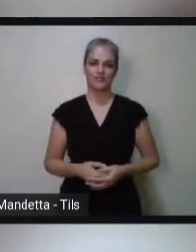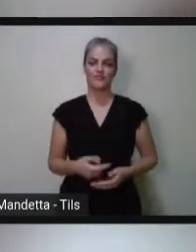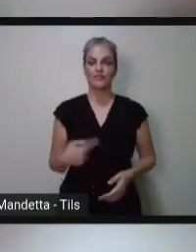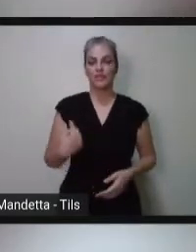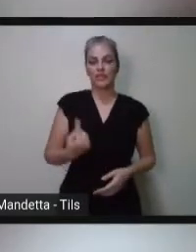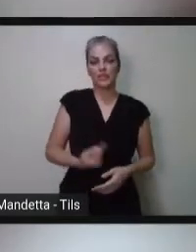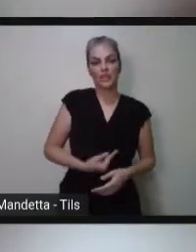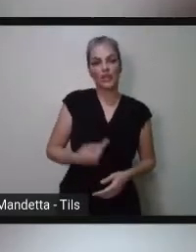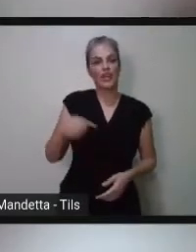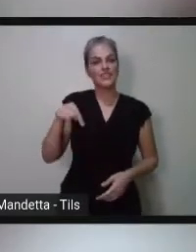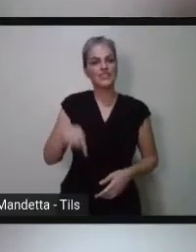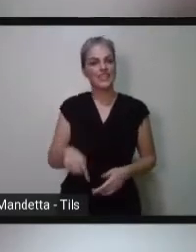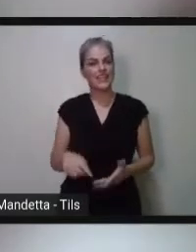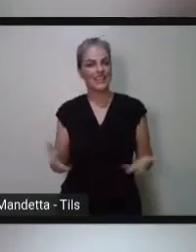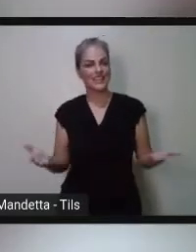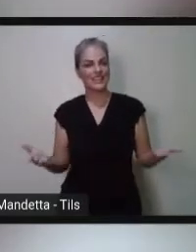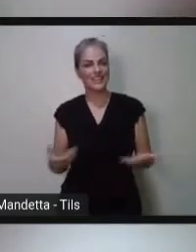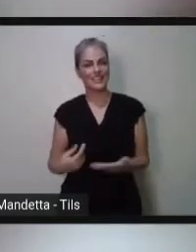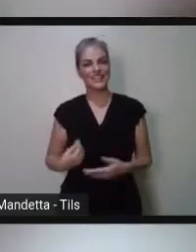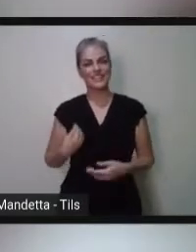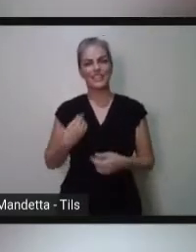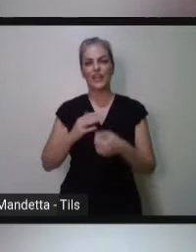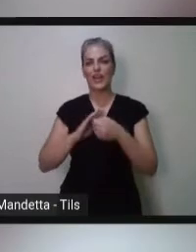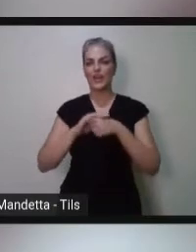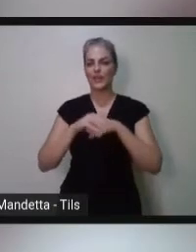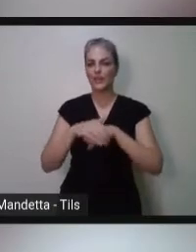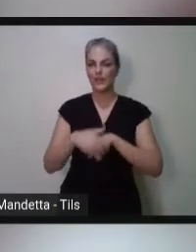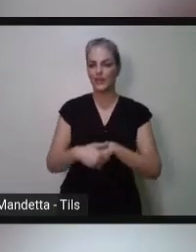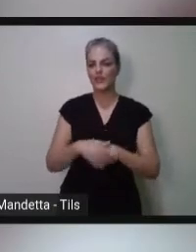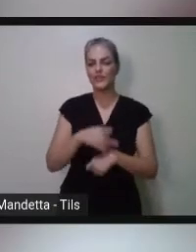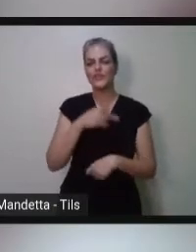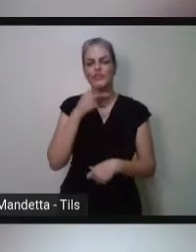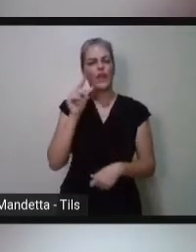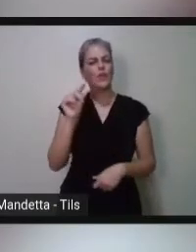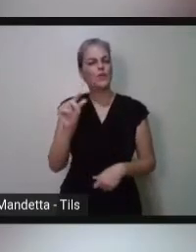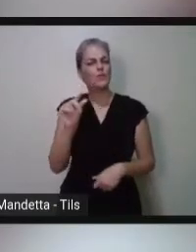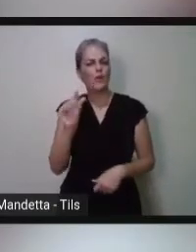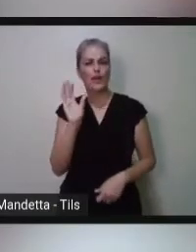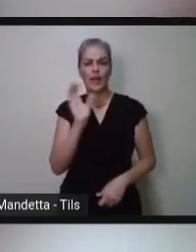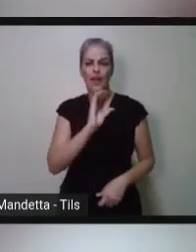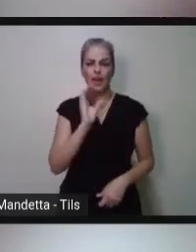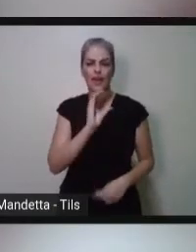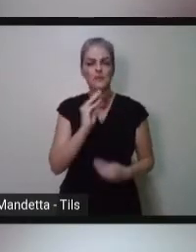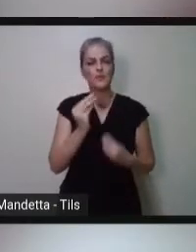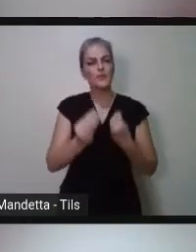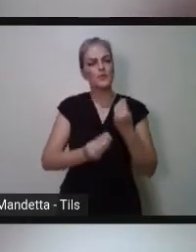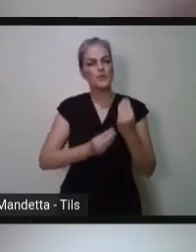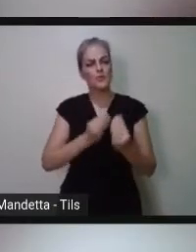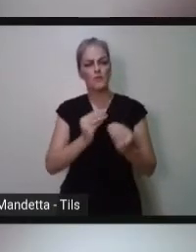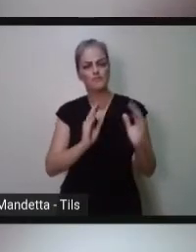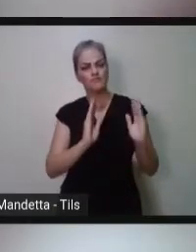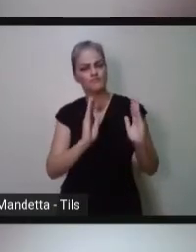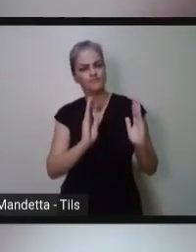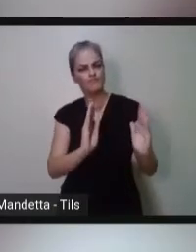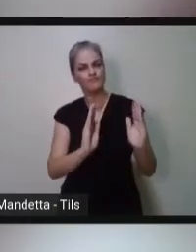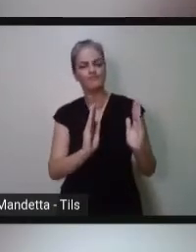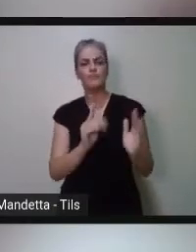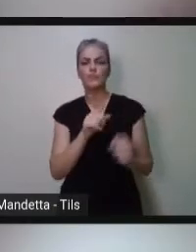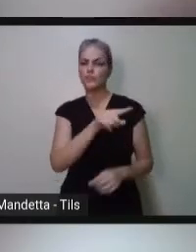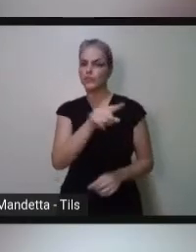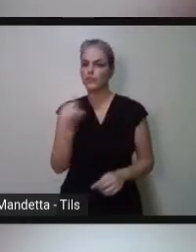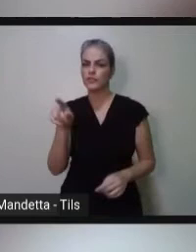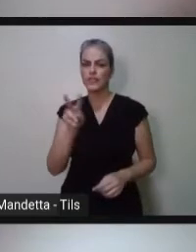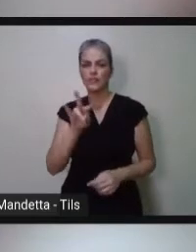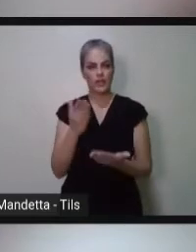noite, falar bem rapidamente para vocês, né, sobre o módulo, o que vocês vão estudar, e logo